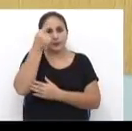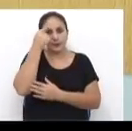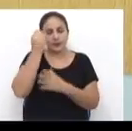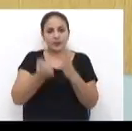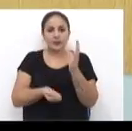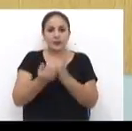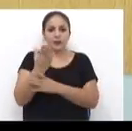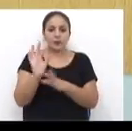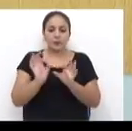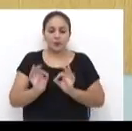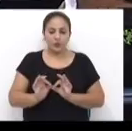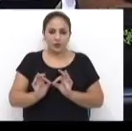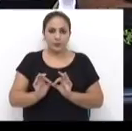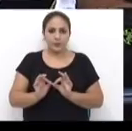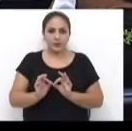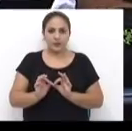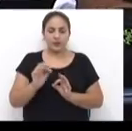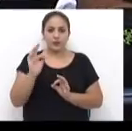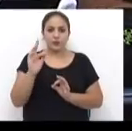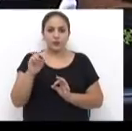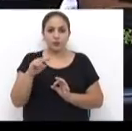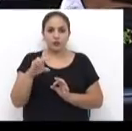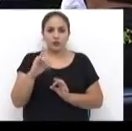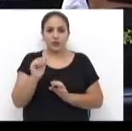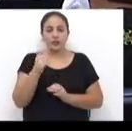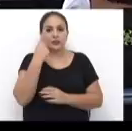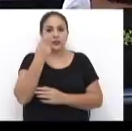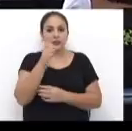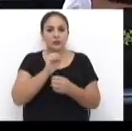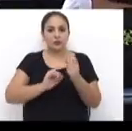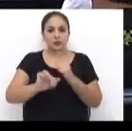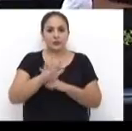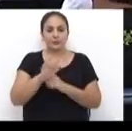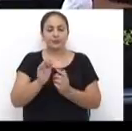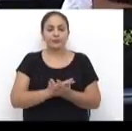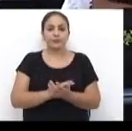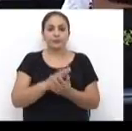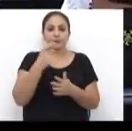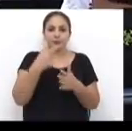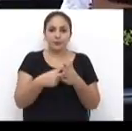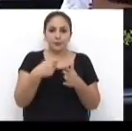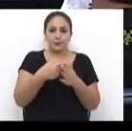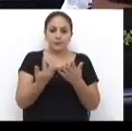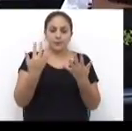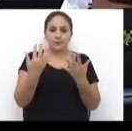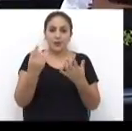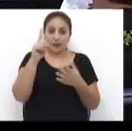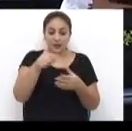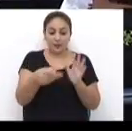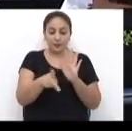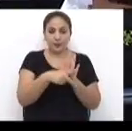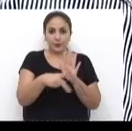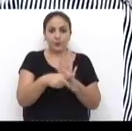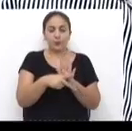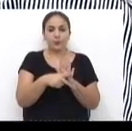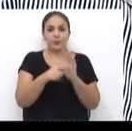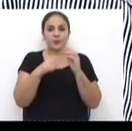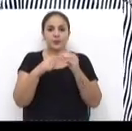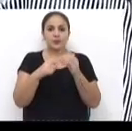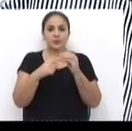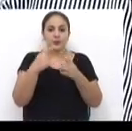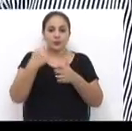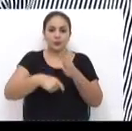de interesse social. A causa é, inclusive, uma das principais bandeiras defendidas pelo parlamentar.